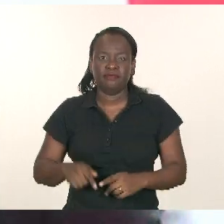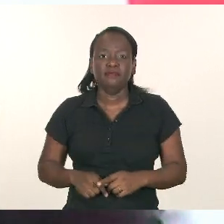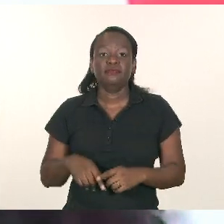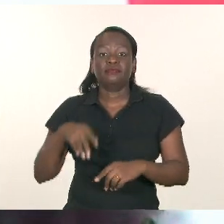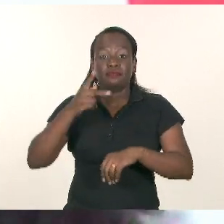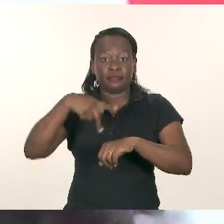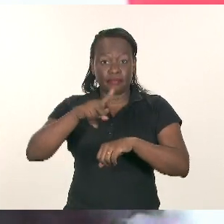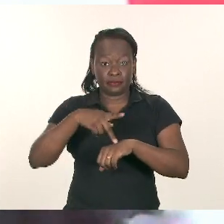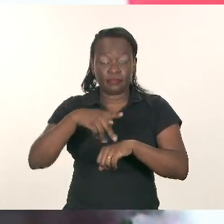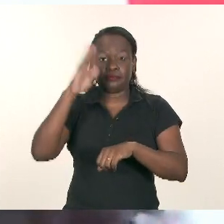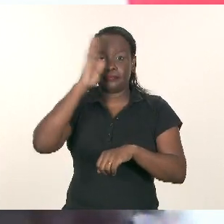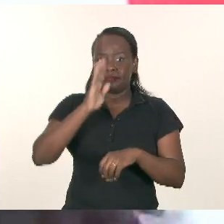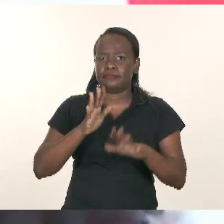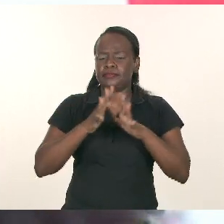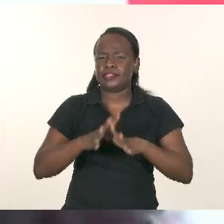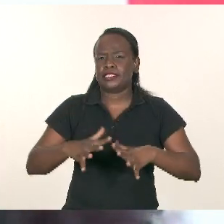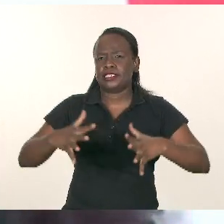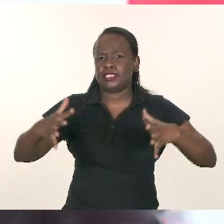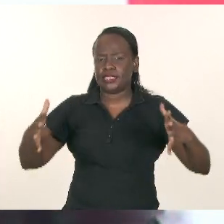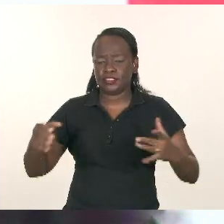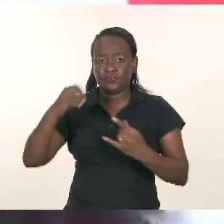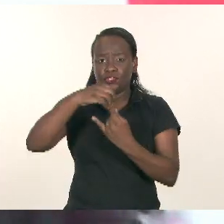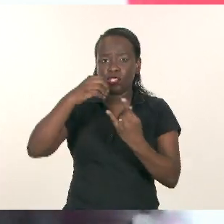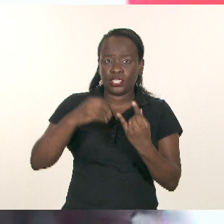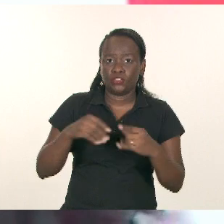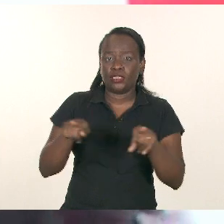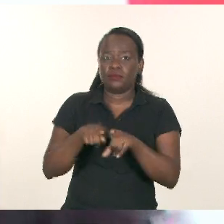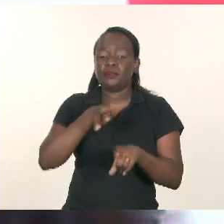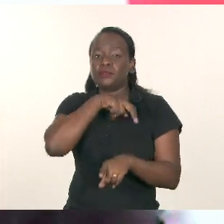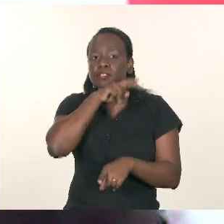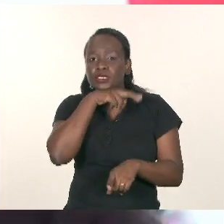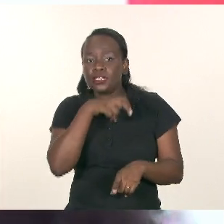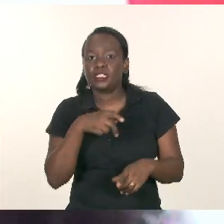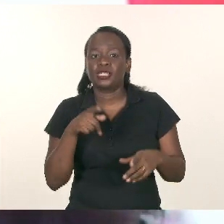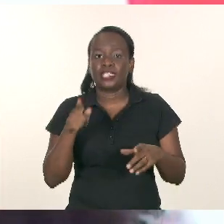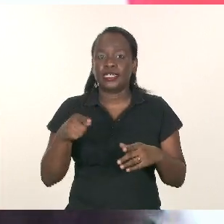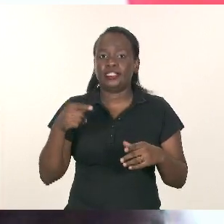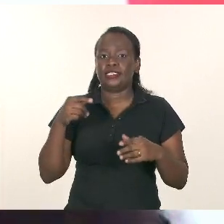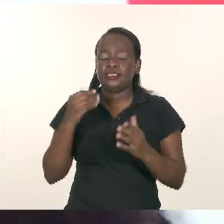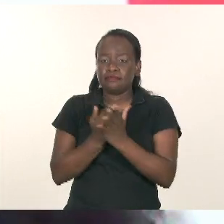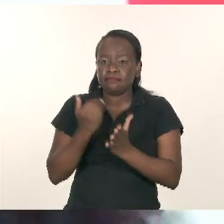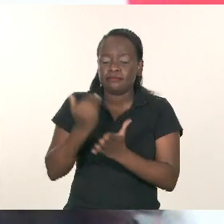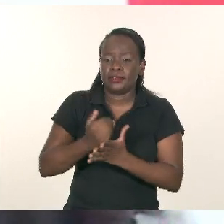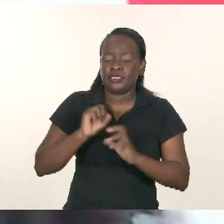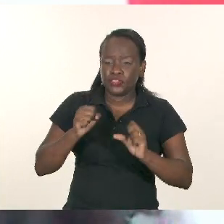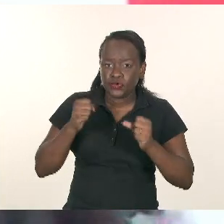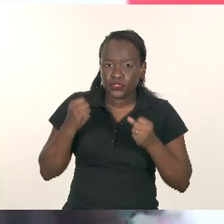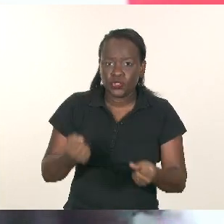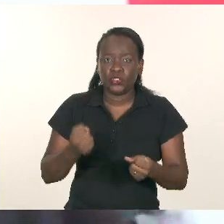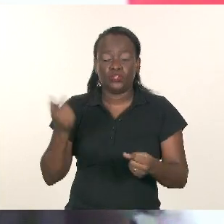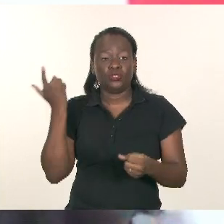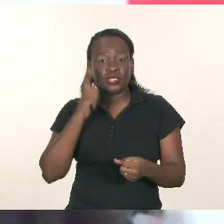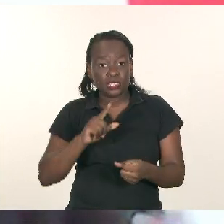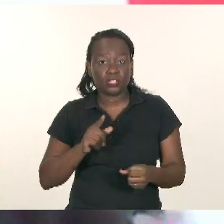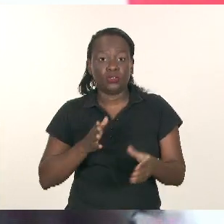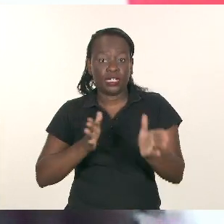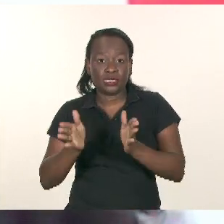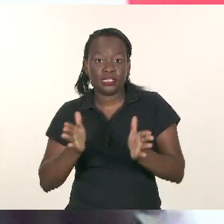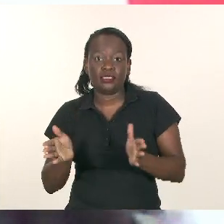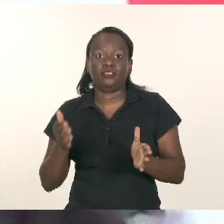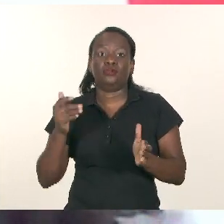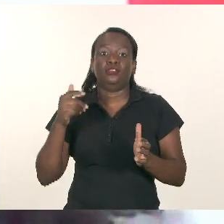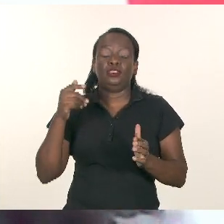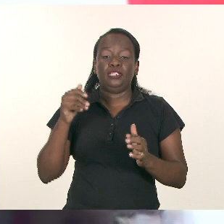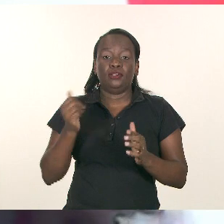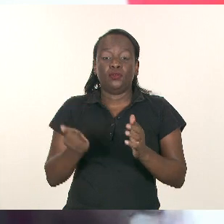país continental, a Fiocruz e o Instituto Butantan seguiram caminhos complementares que nos garantiram acesso a